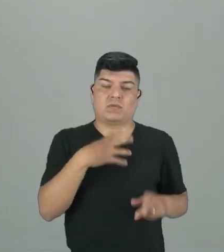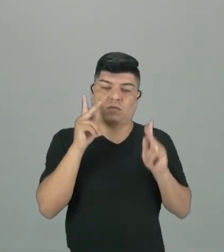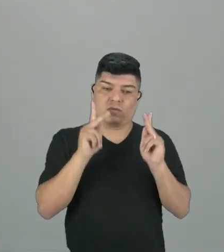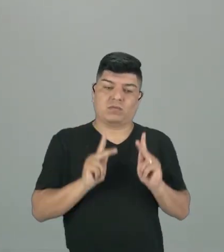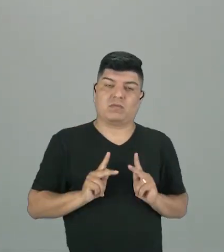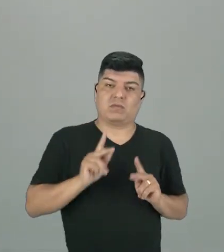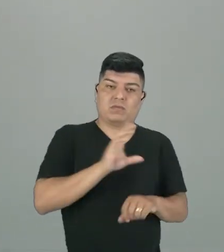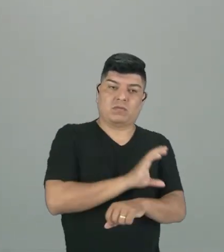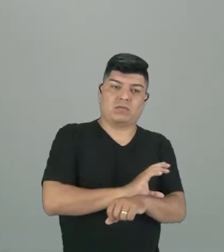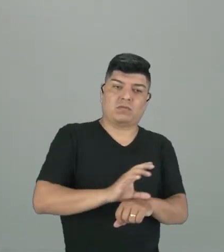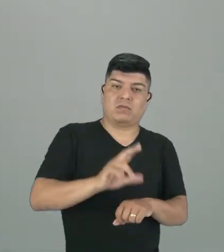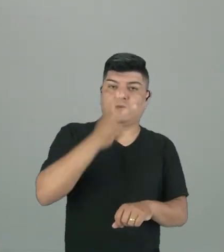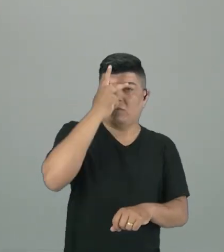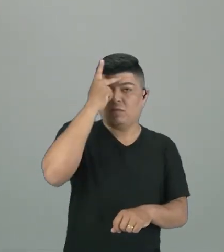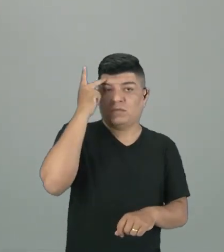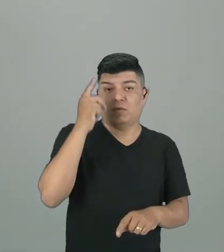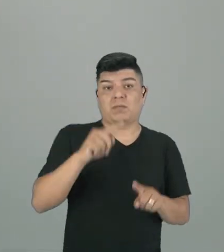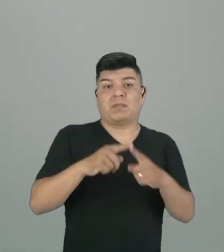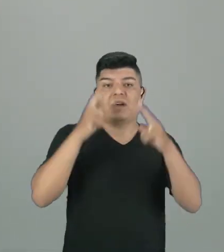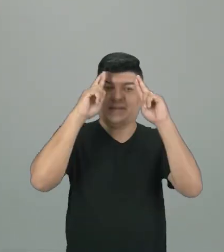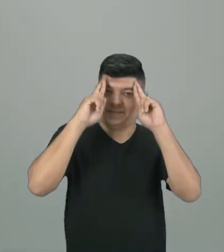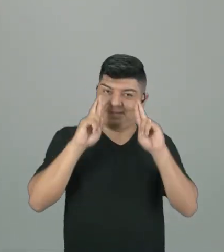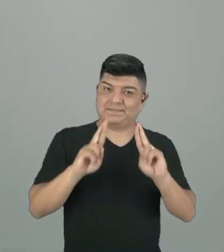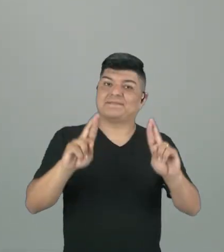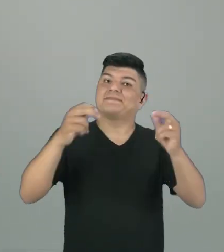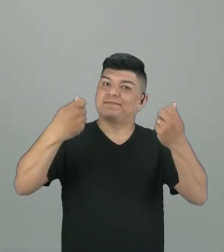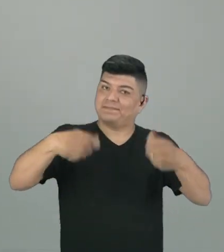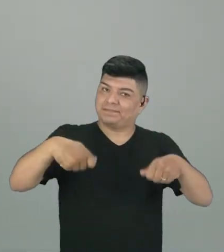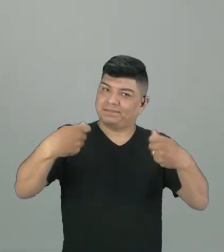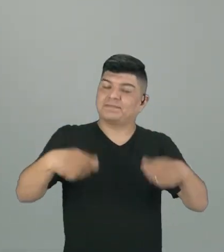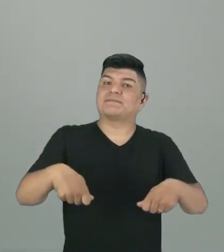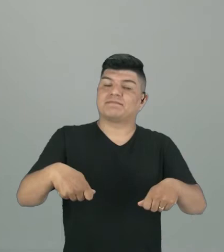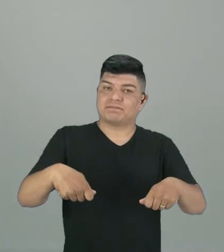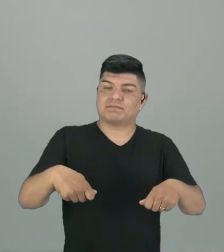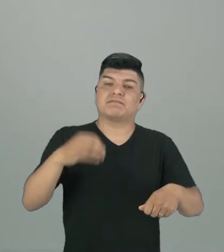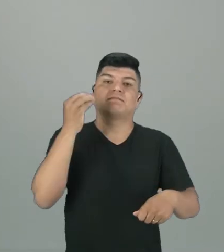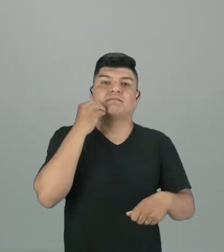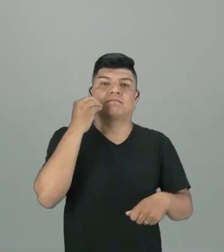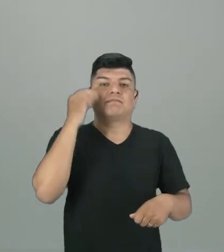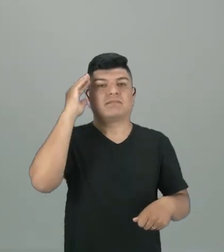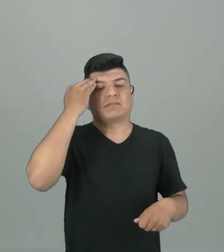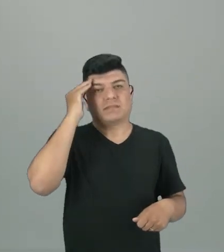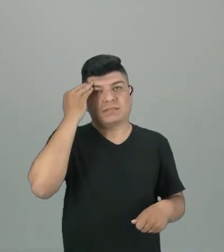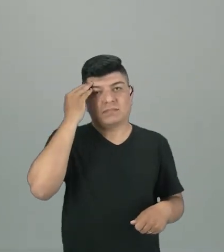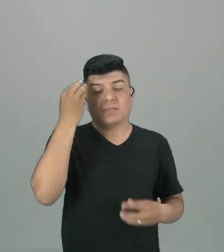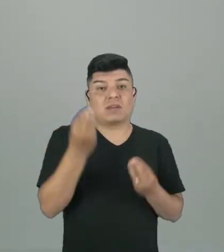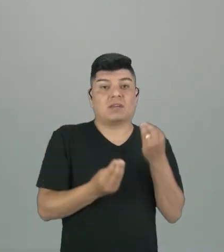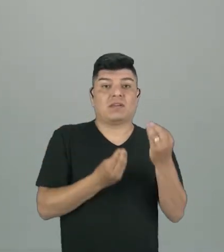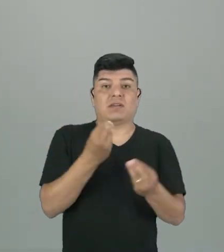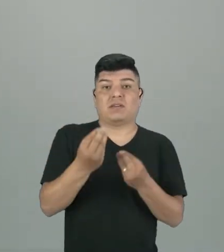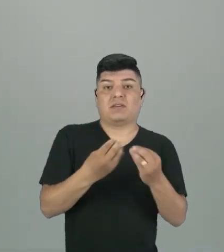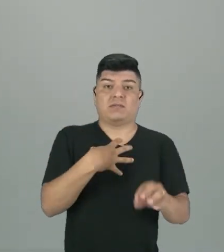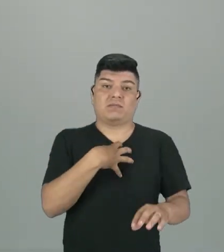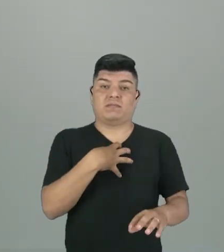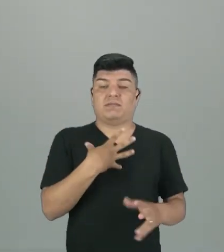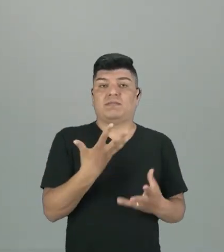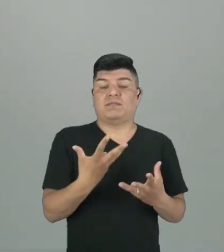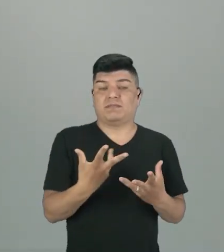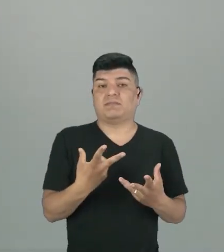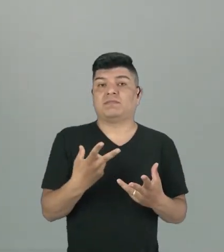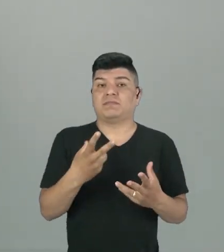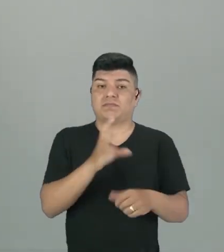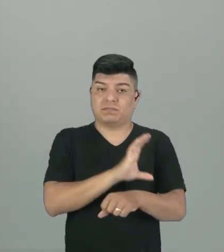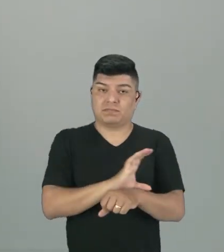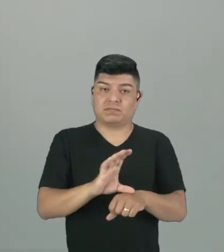cultural de uma pessoa, mas eu vou respeitar esse comportamento, vou tentar entender a maneira dele se comportar em termos